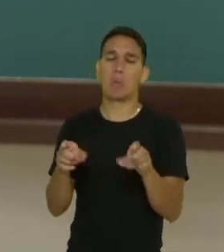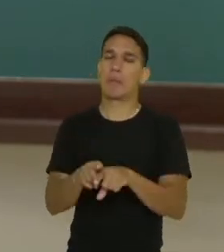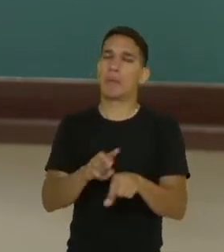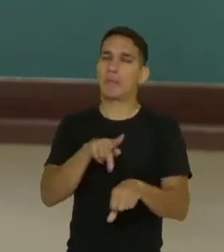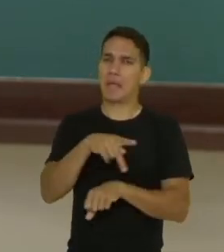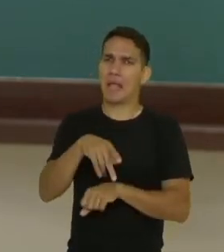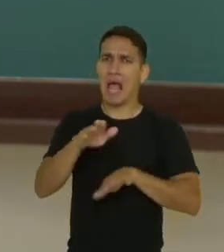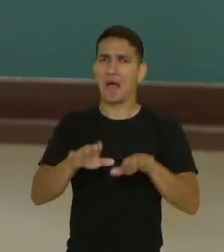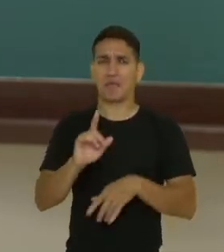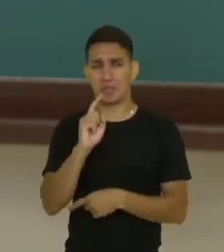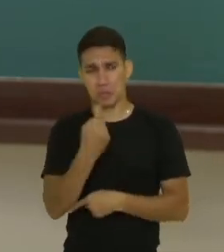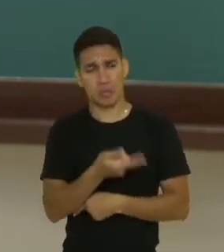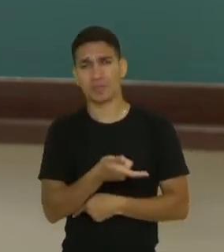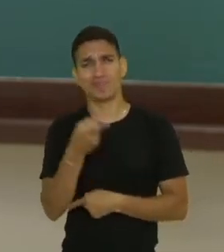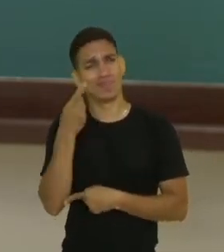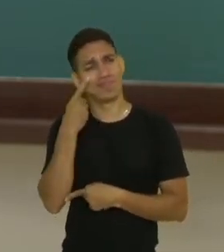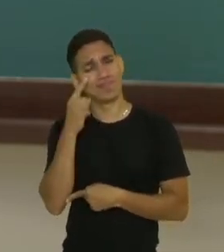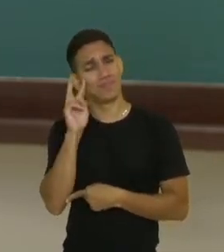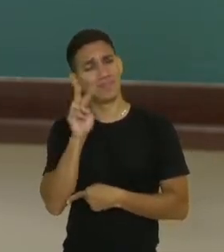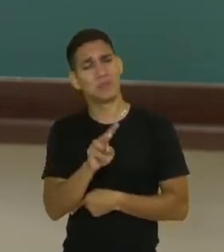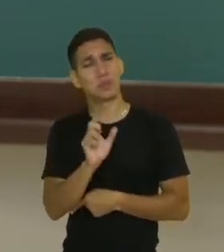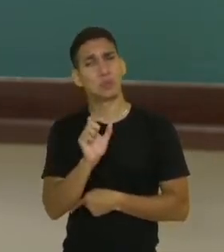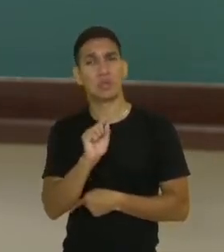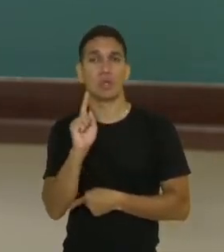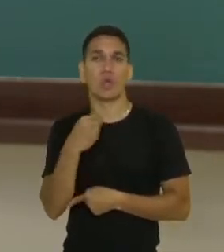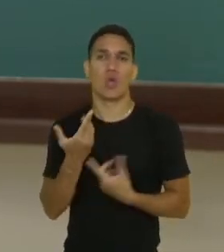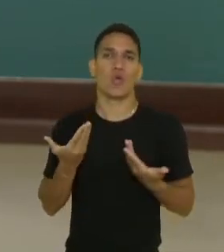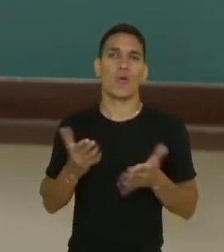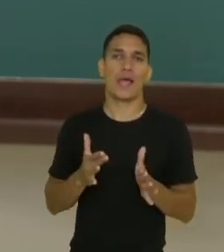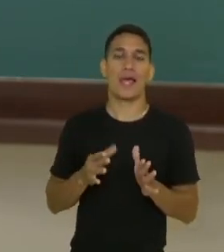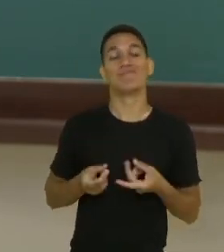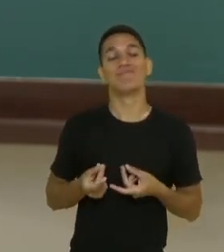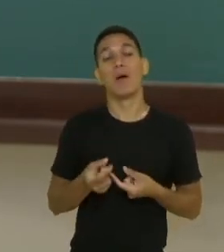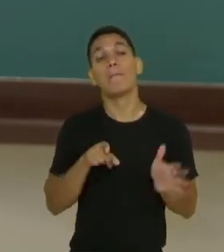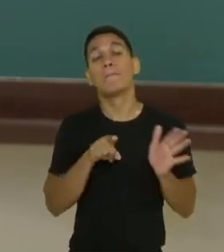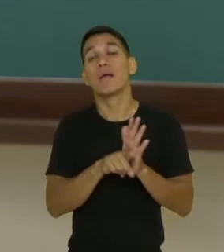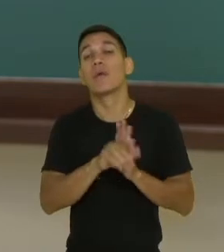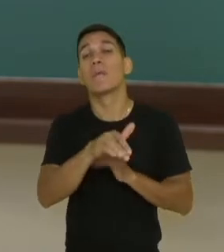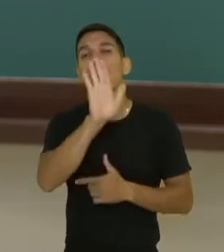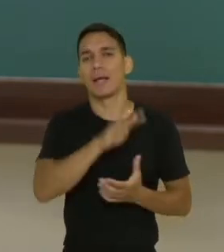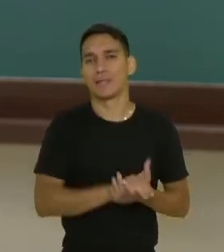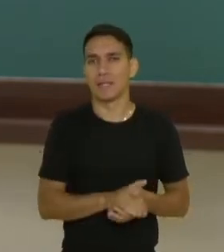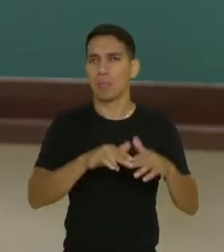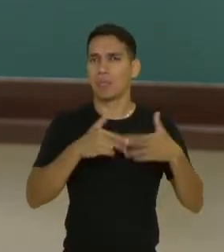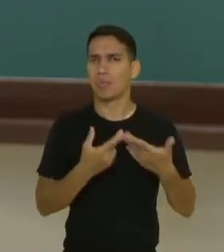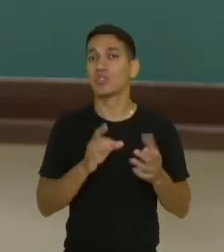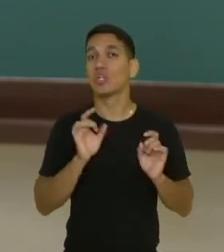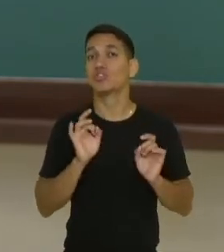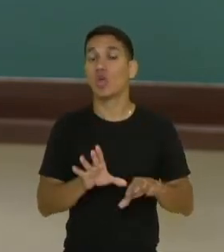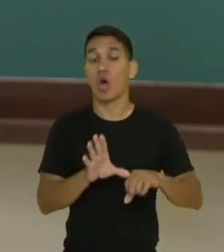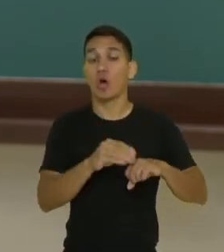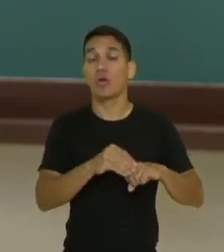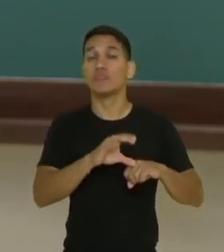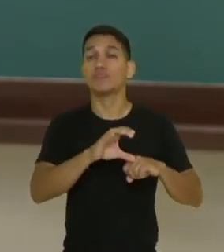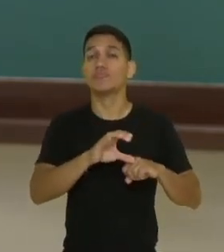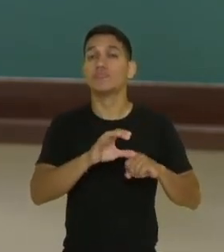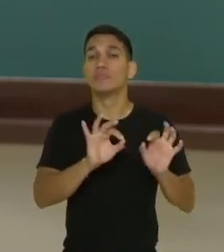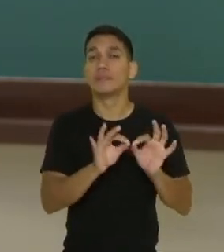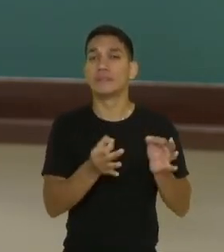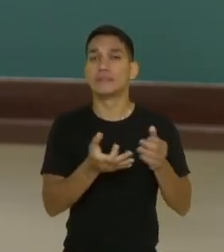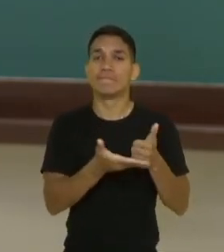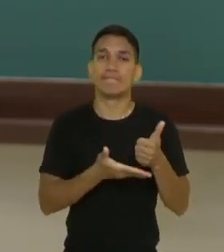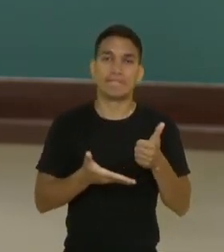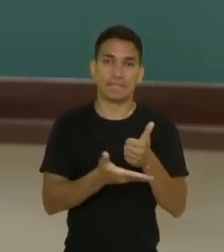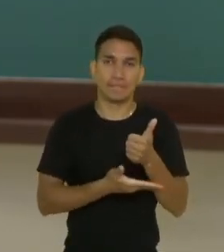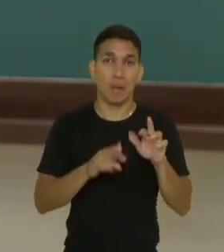reflete, a gente não quer ir além. Então, a gente pode dizer que o senso comum é um tipo de conhecimento superficial. E é por isso que ele é